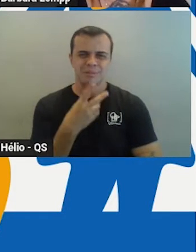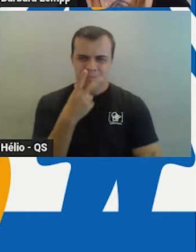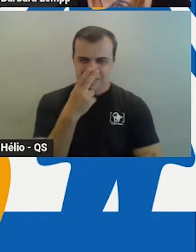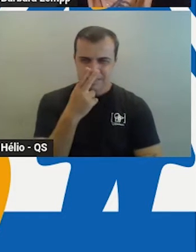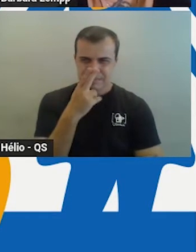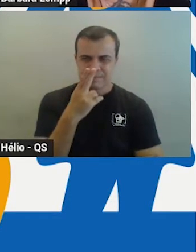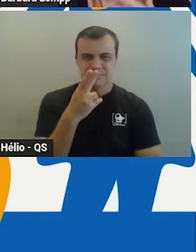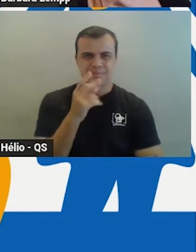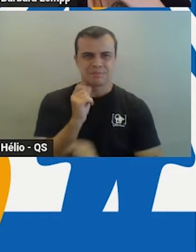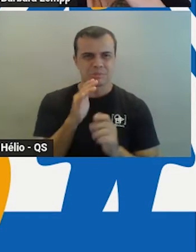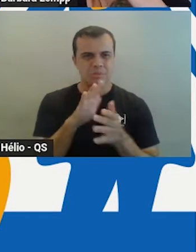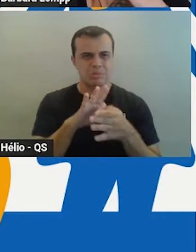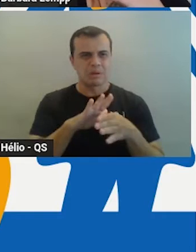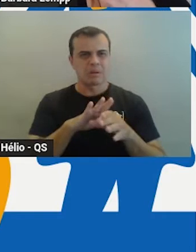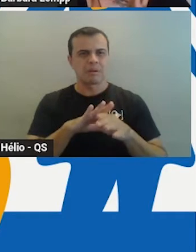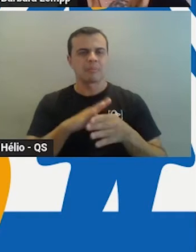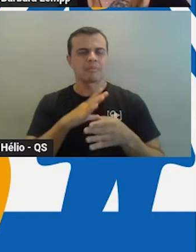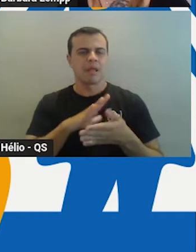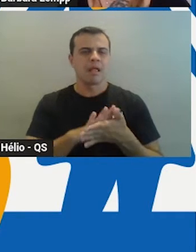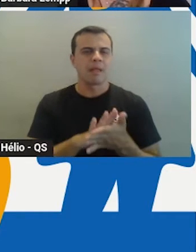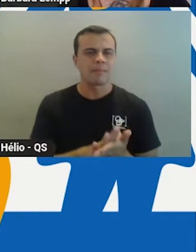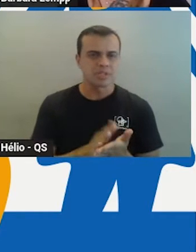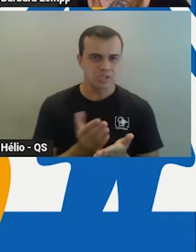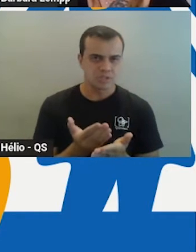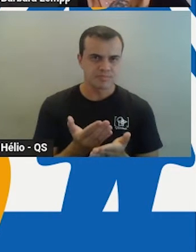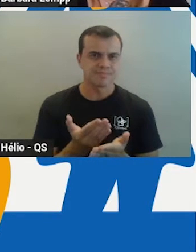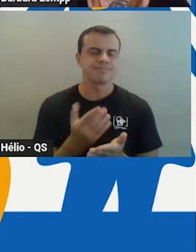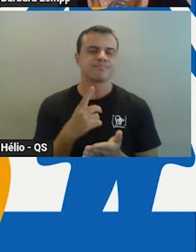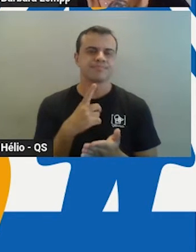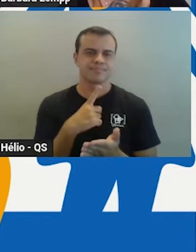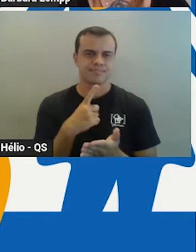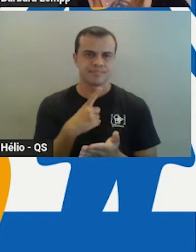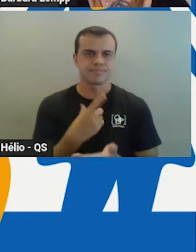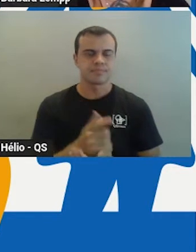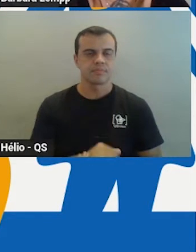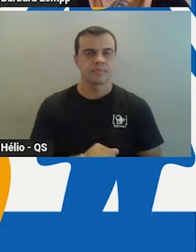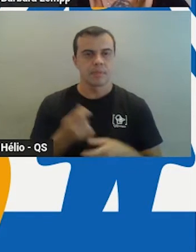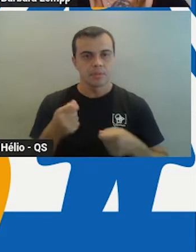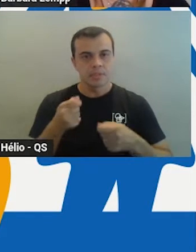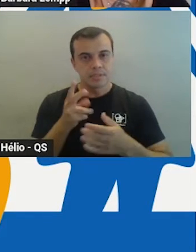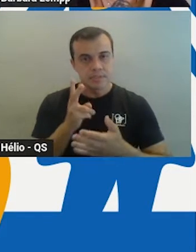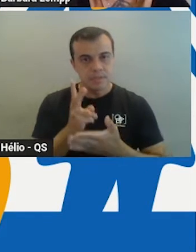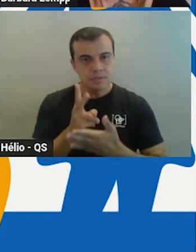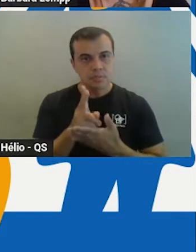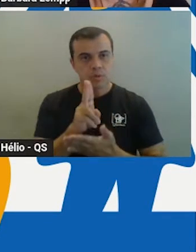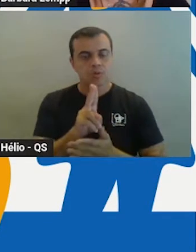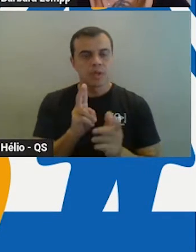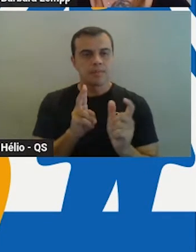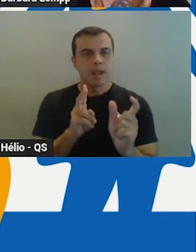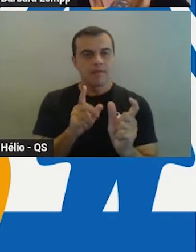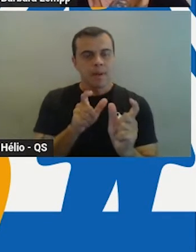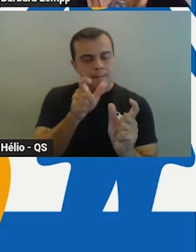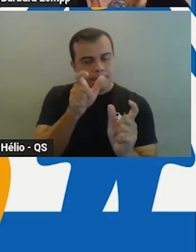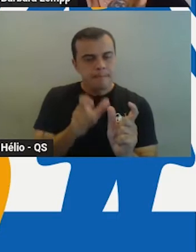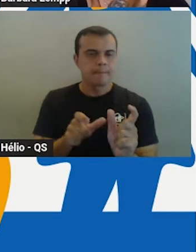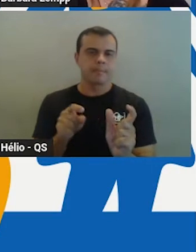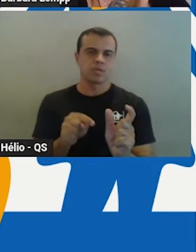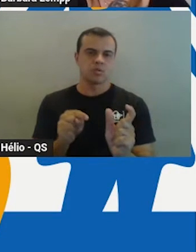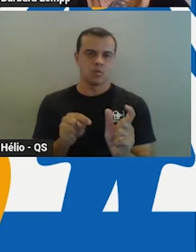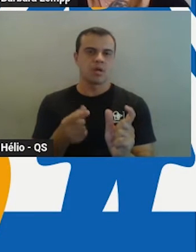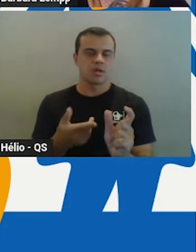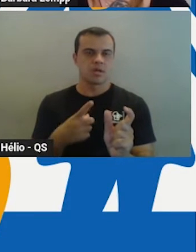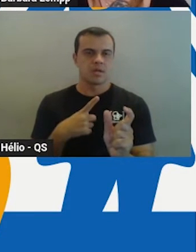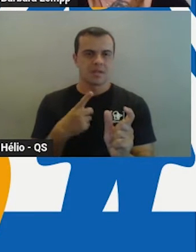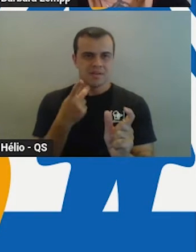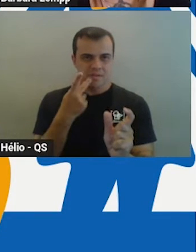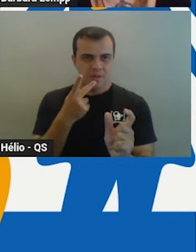atitude muito capacitista, né? A gente tem que prezar sempre o uso da palavra pessoa, Porque quando a